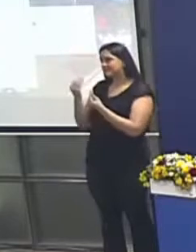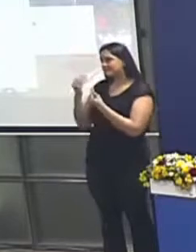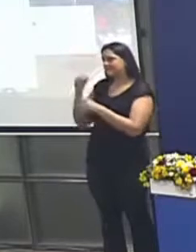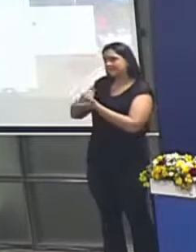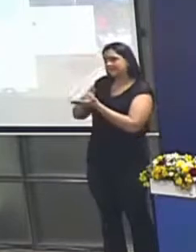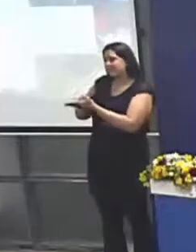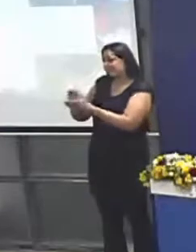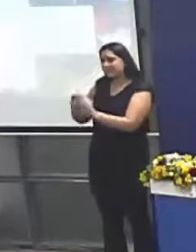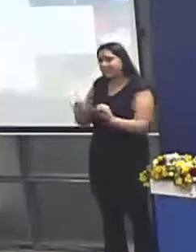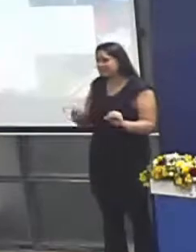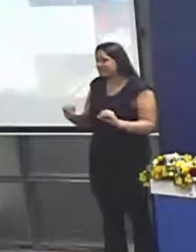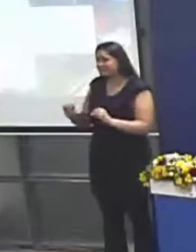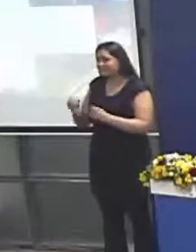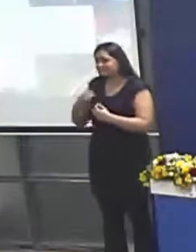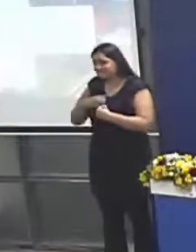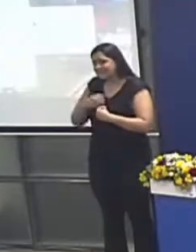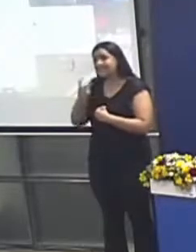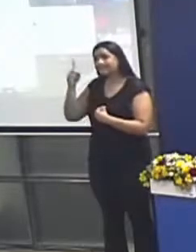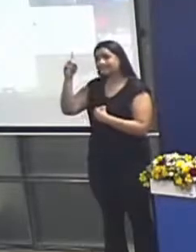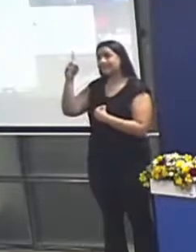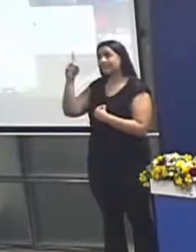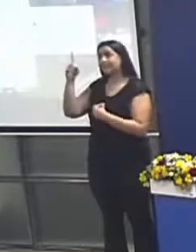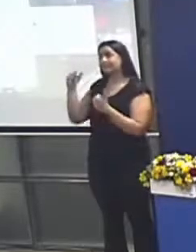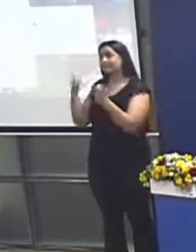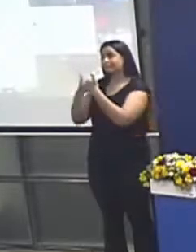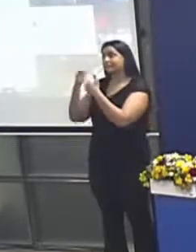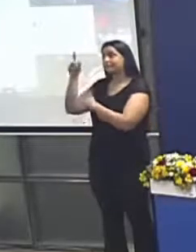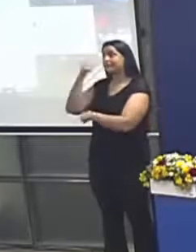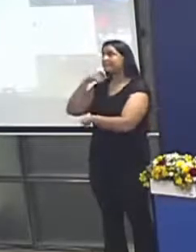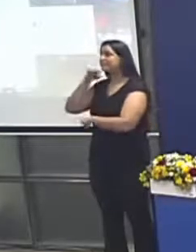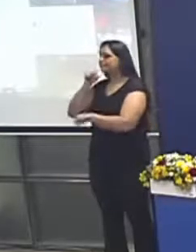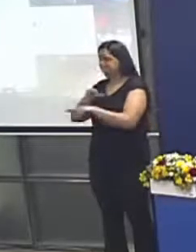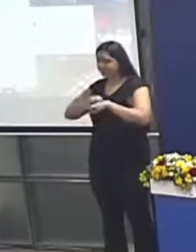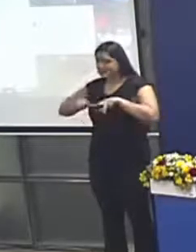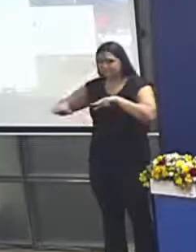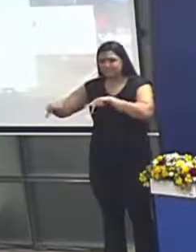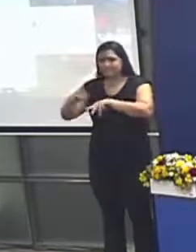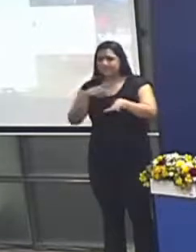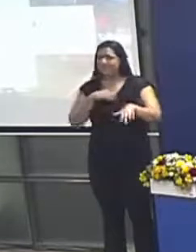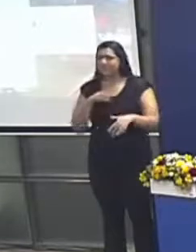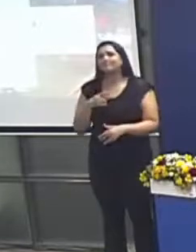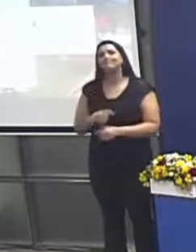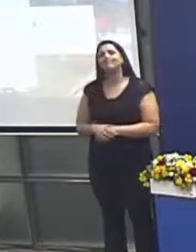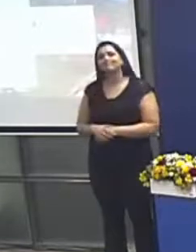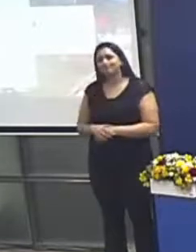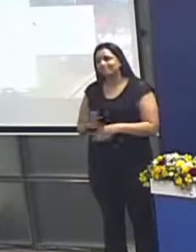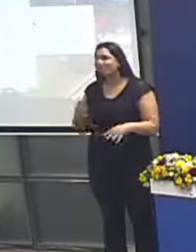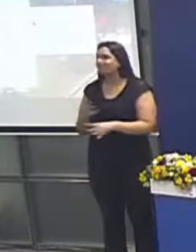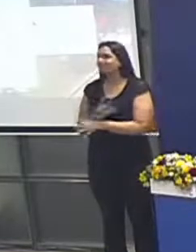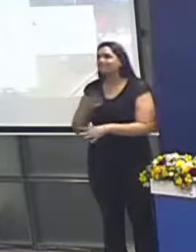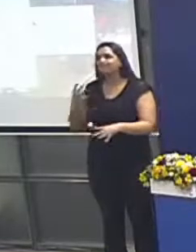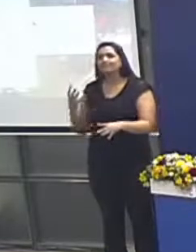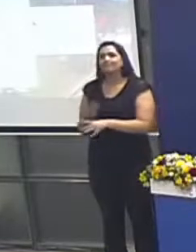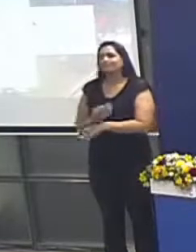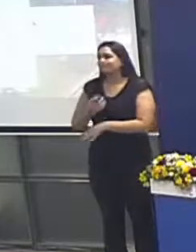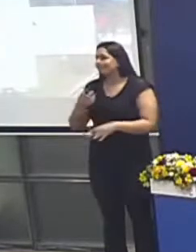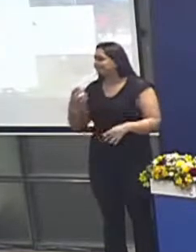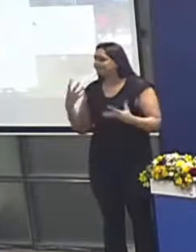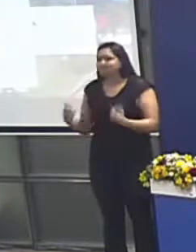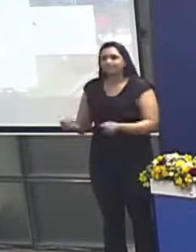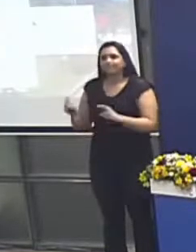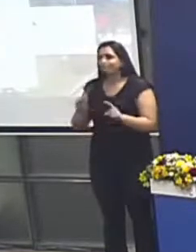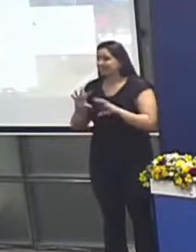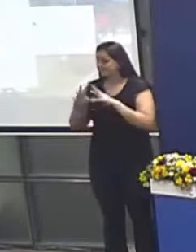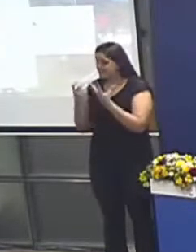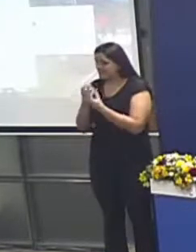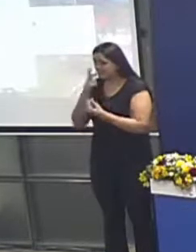faltará. Dá um salve para a mãe, que aqui nossos irmãos, vários sentimentos de indignação. Várias famílias à deriva,